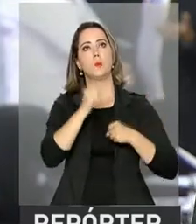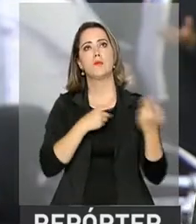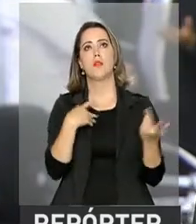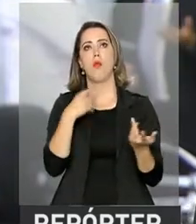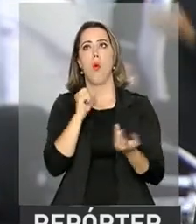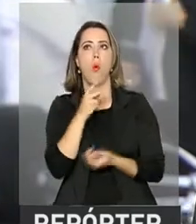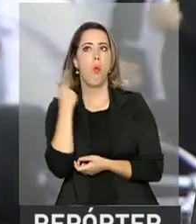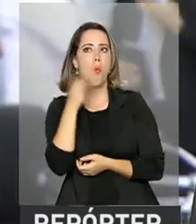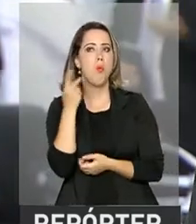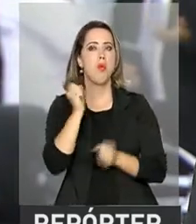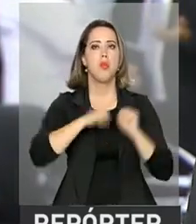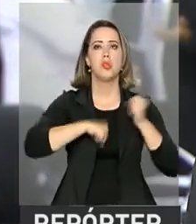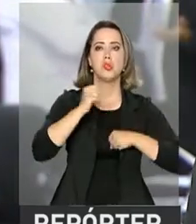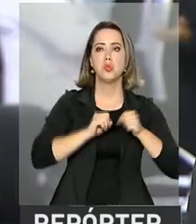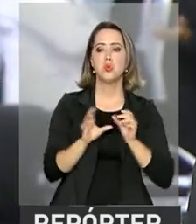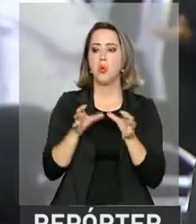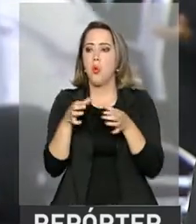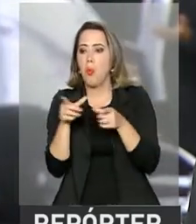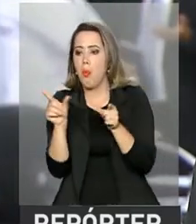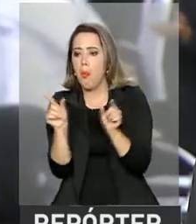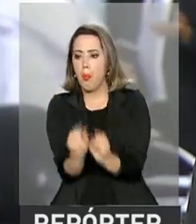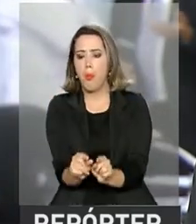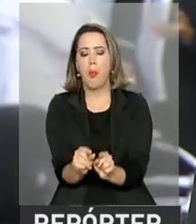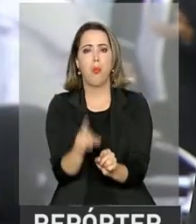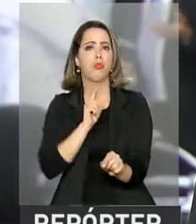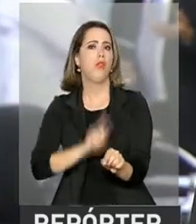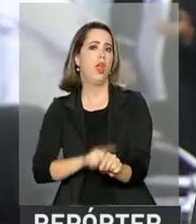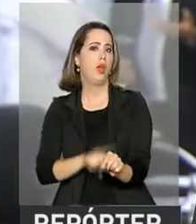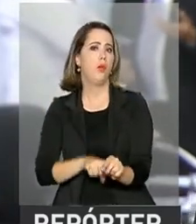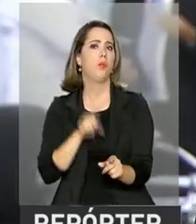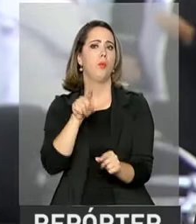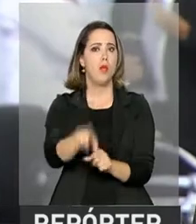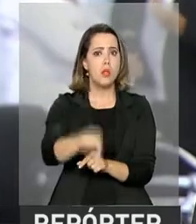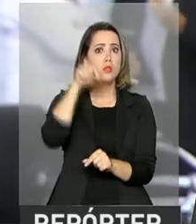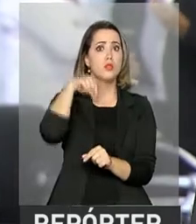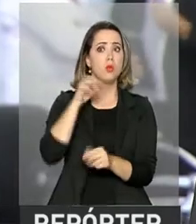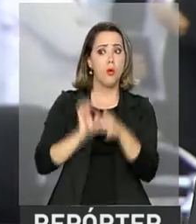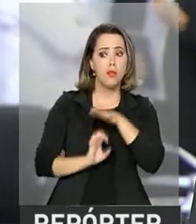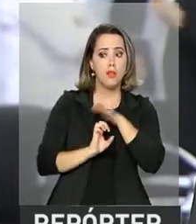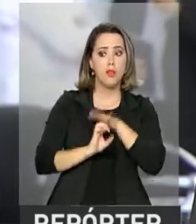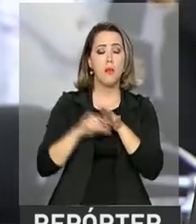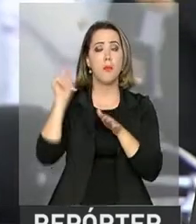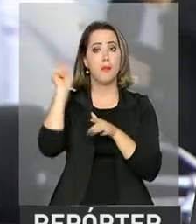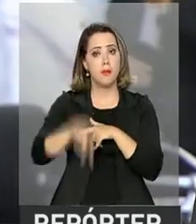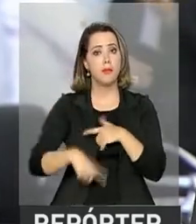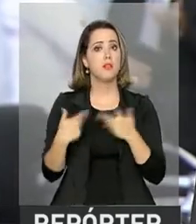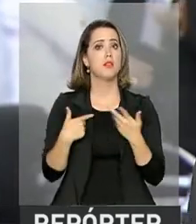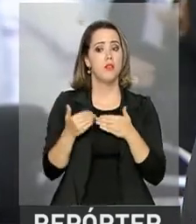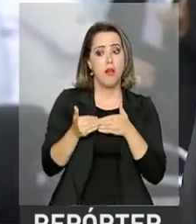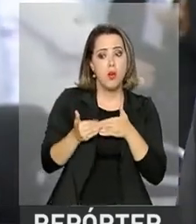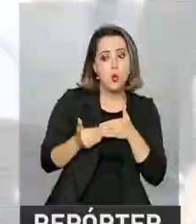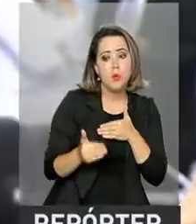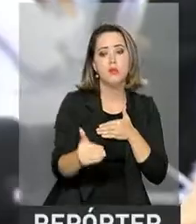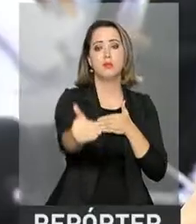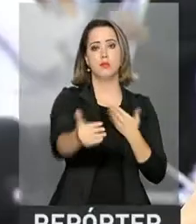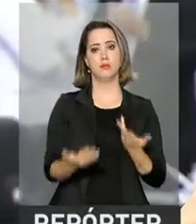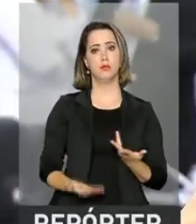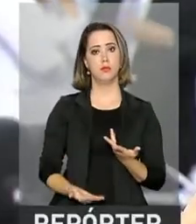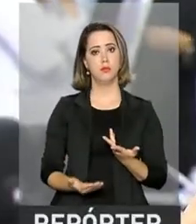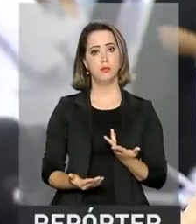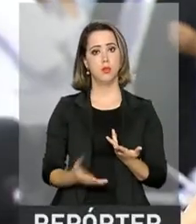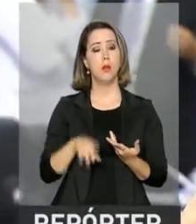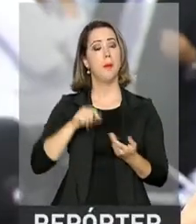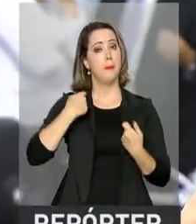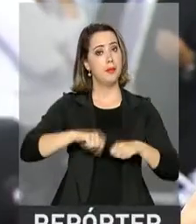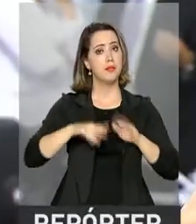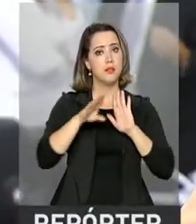política industrial a partir de ciclos muito pequenos, porque as decisões empresariais, em geral, elas são tomadas em ciclos mais longos. A partir de um